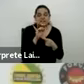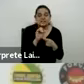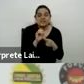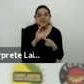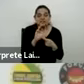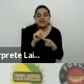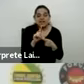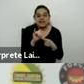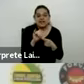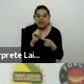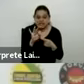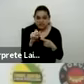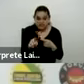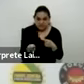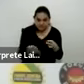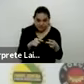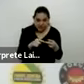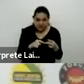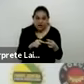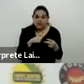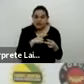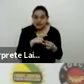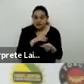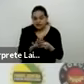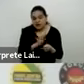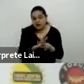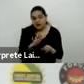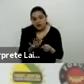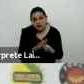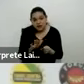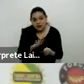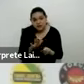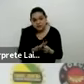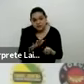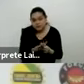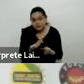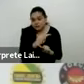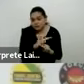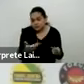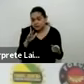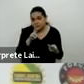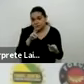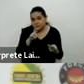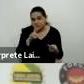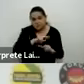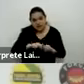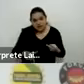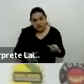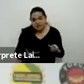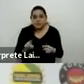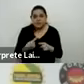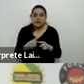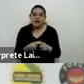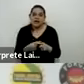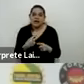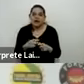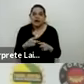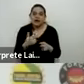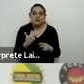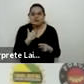excesso de gastos, né, que já existe, já até não dá para o trabalhador